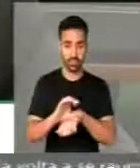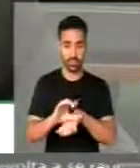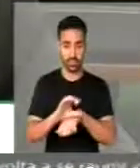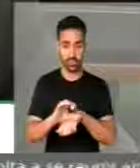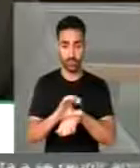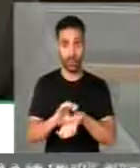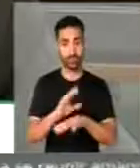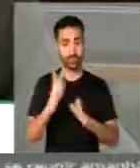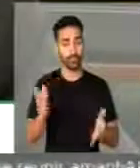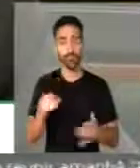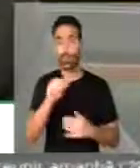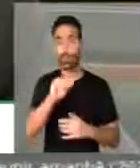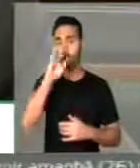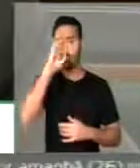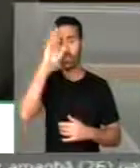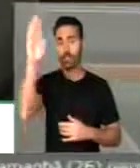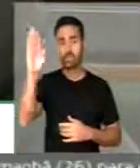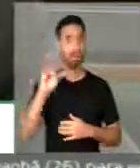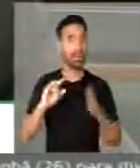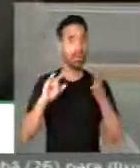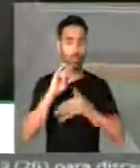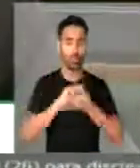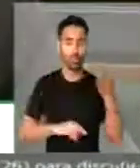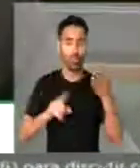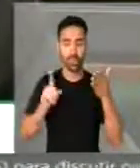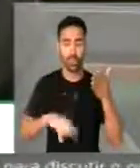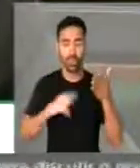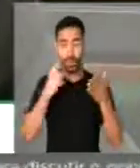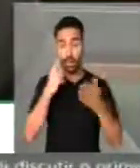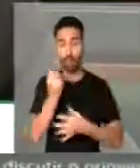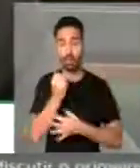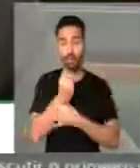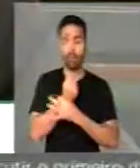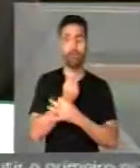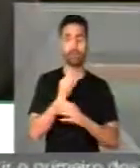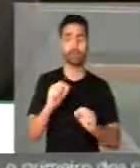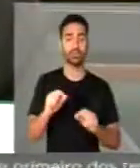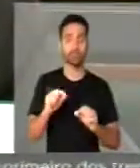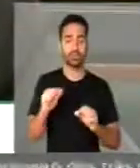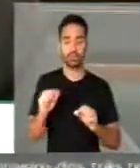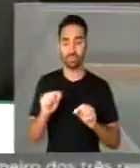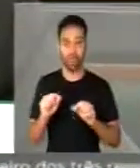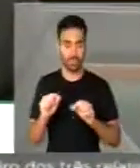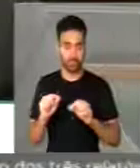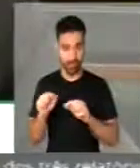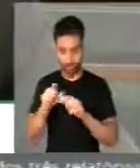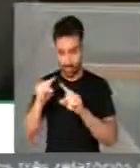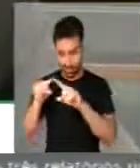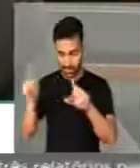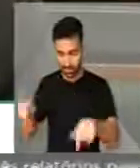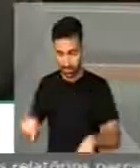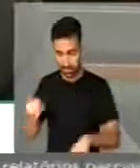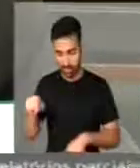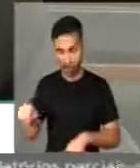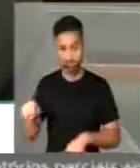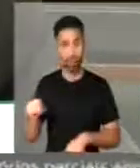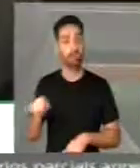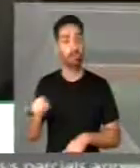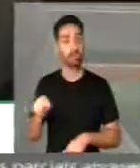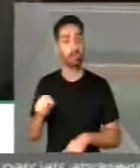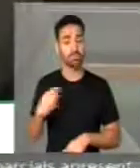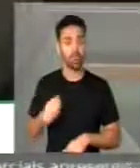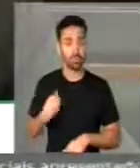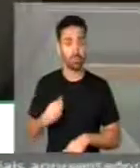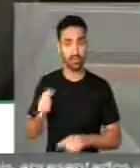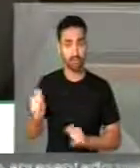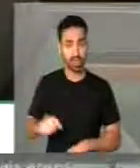A ideia central da convenção é a de se garantir ao polo mais fraco da relação de emprego condições adequadas de